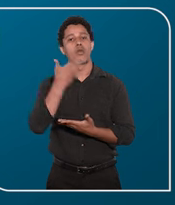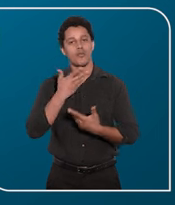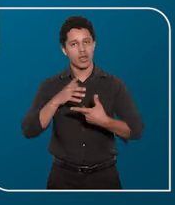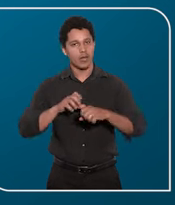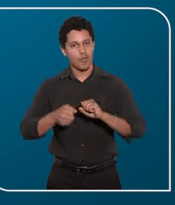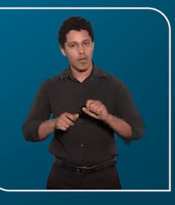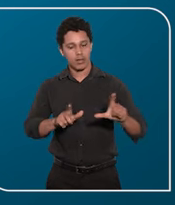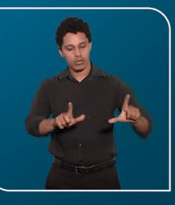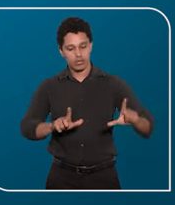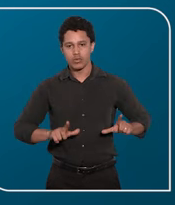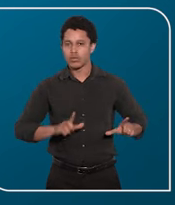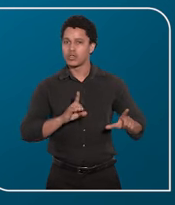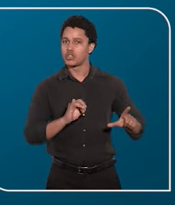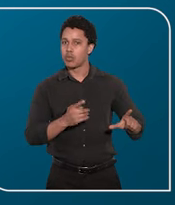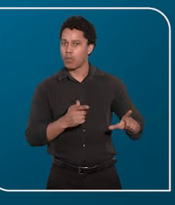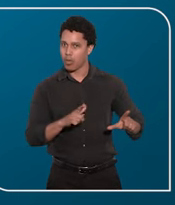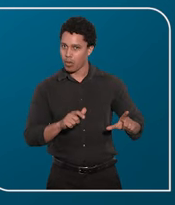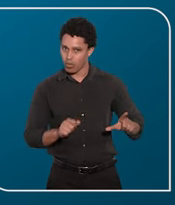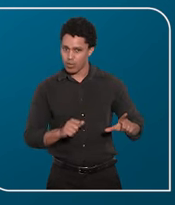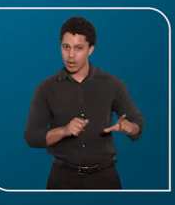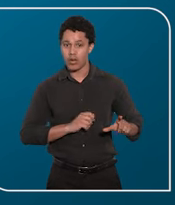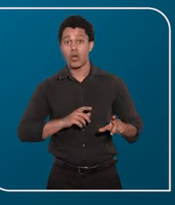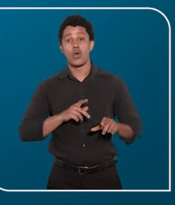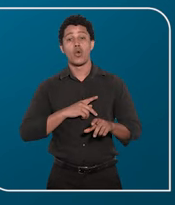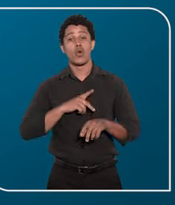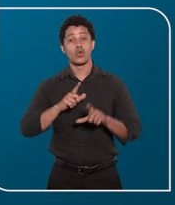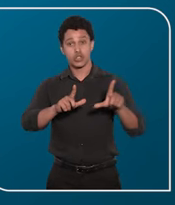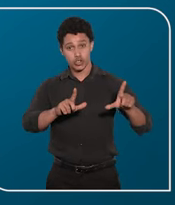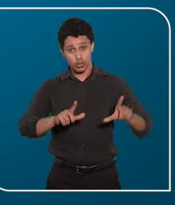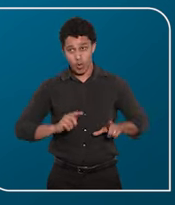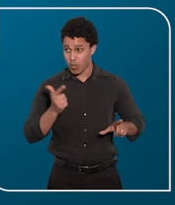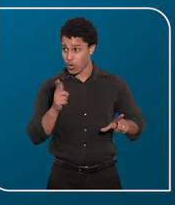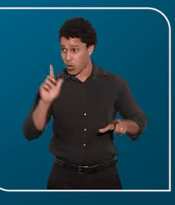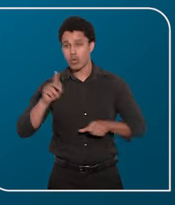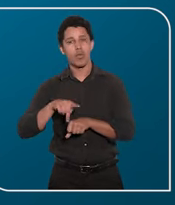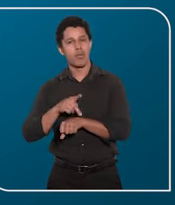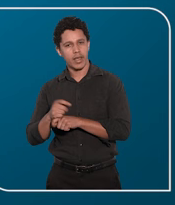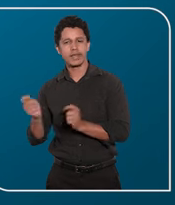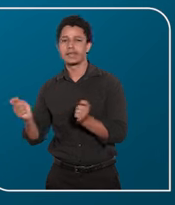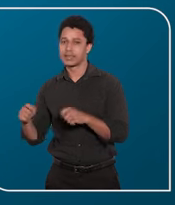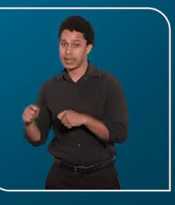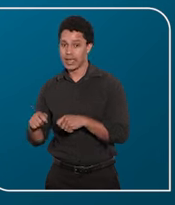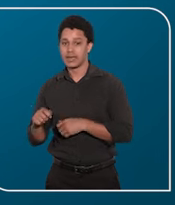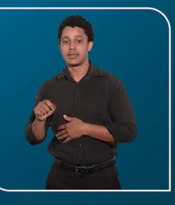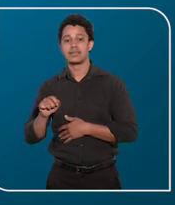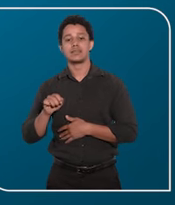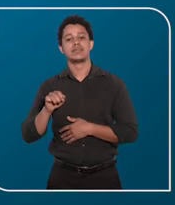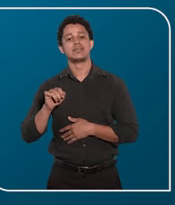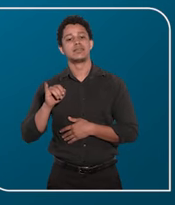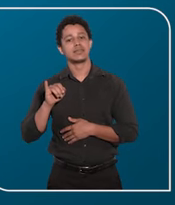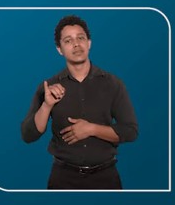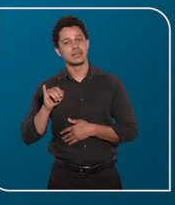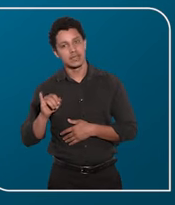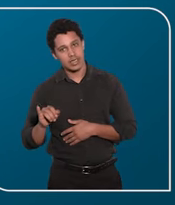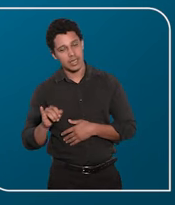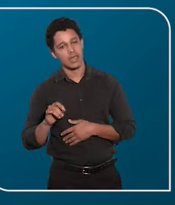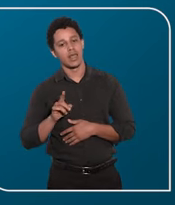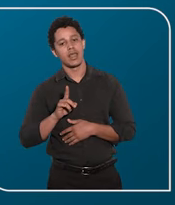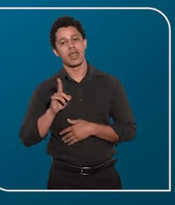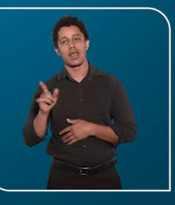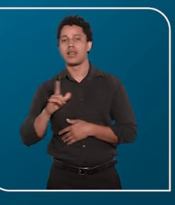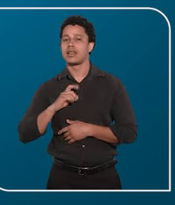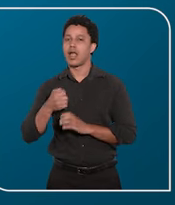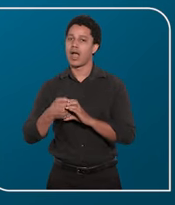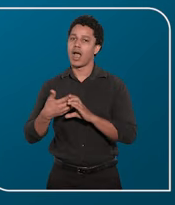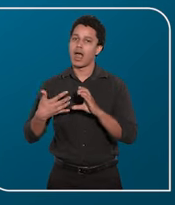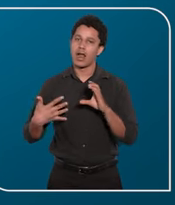diploma. O diploma em outro país serve desde que a ele seja dado uma